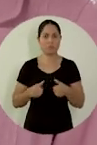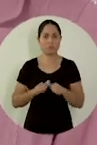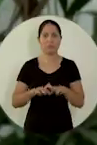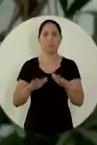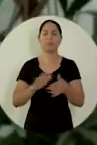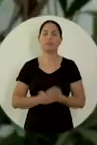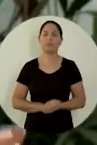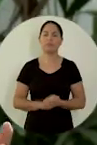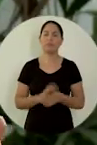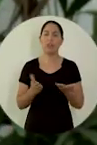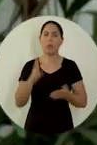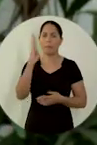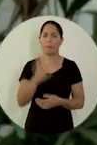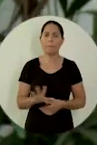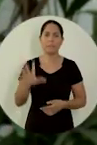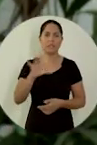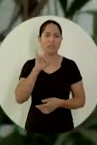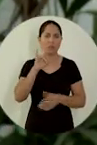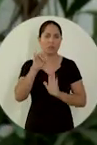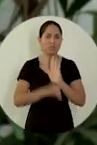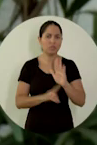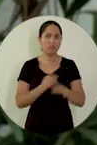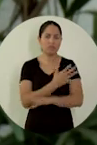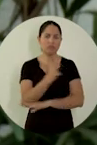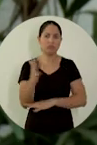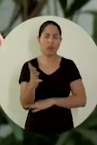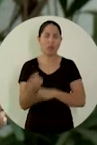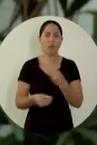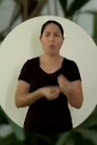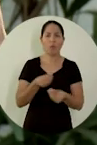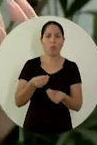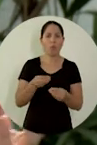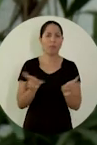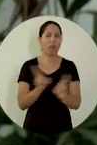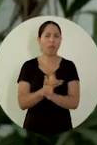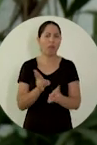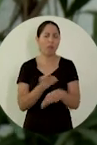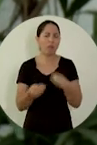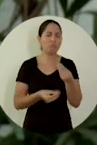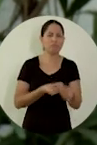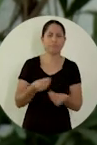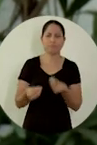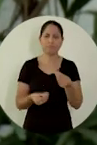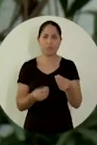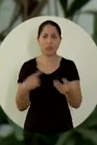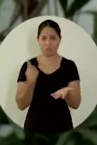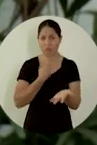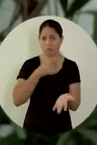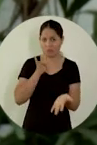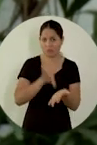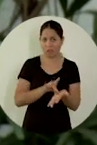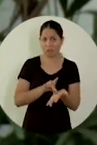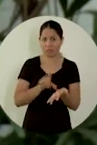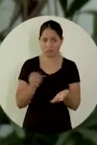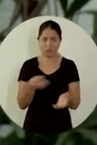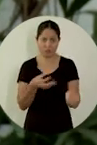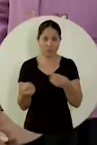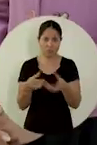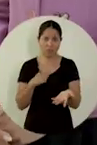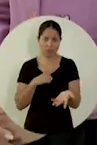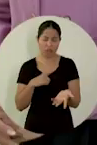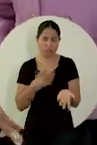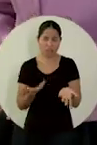tempo. O Brasil e o direito ambiental, o que a senhora acredita? Como está essa relação? Nós estamos